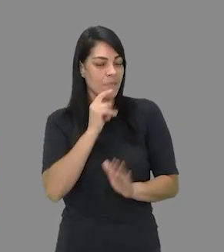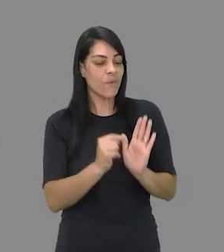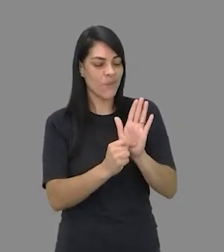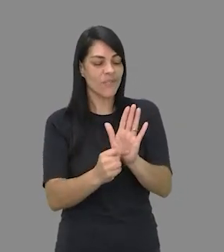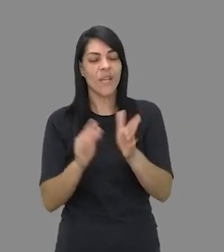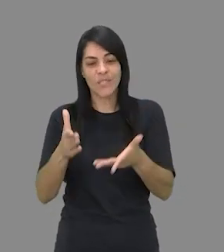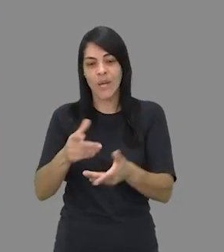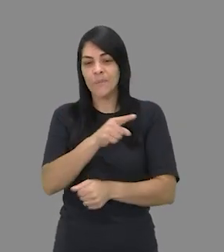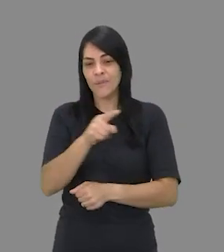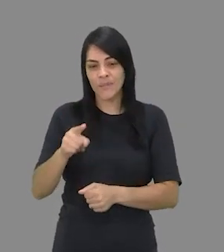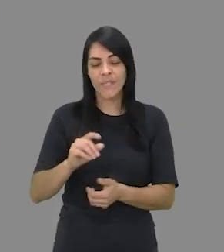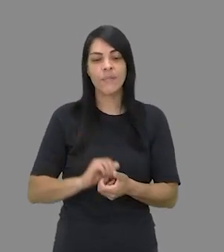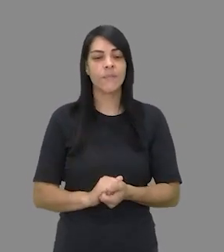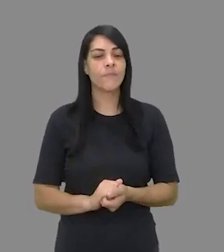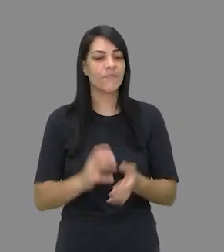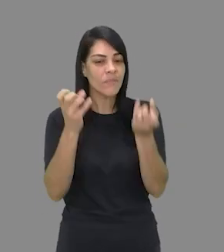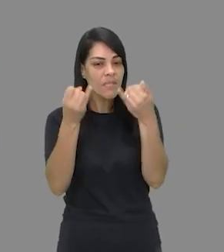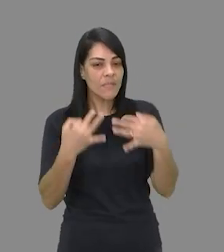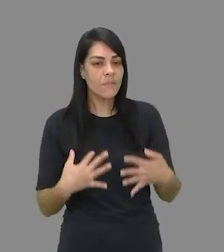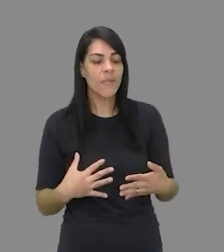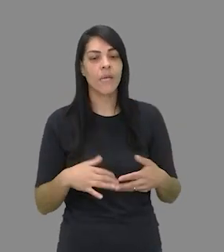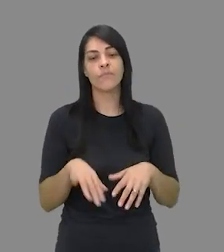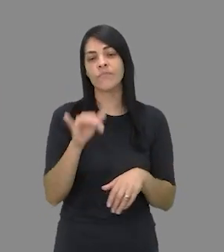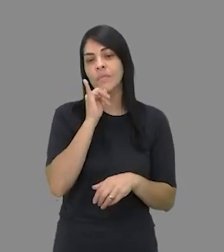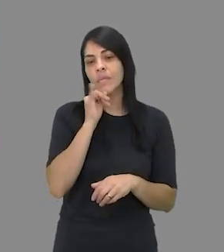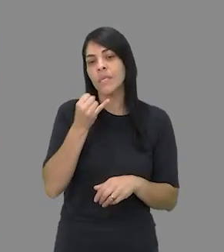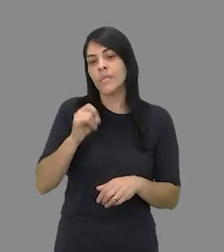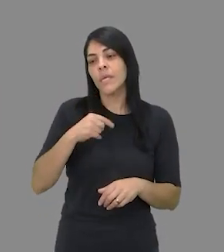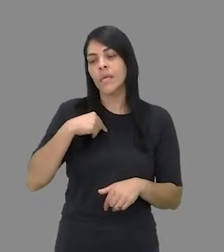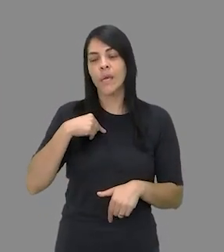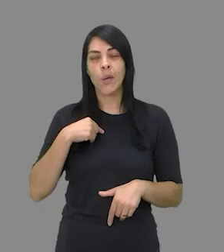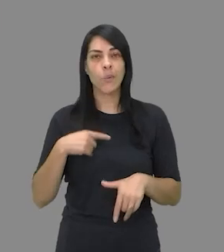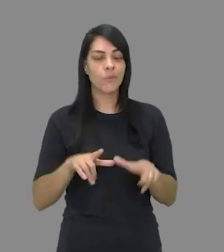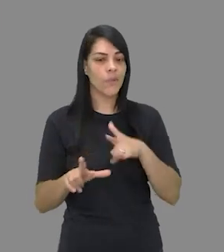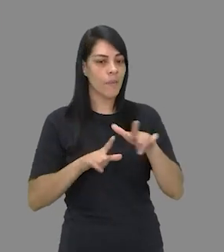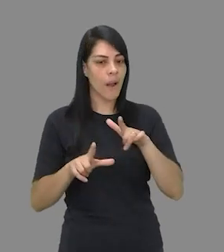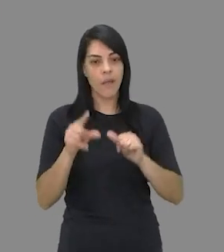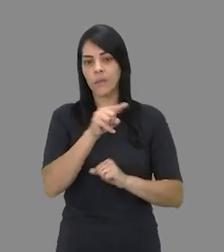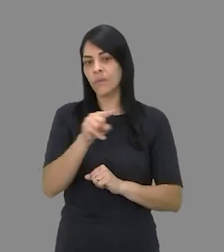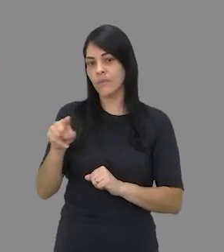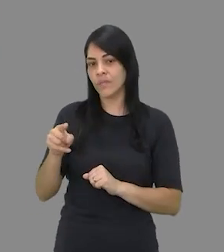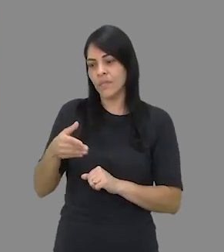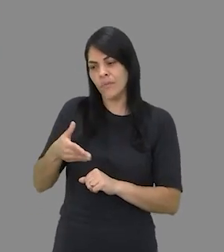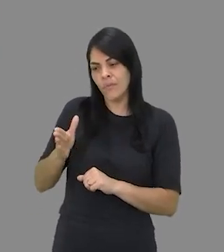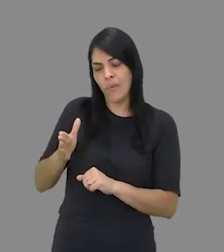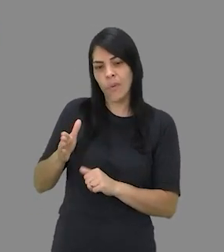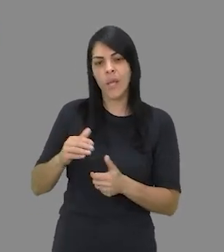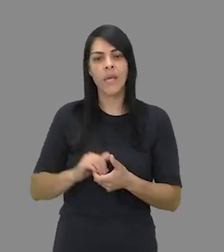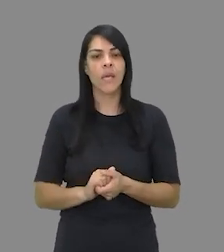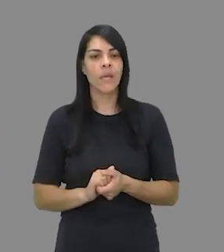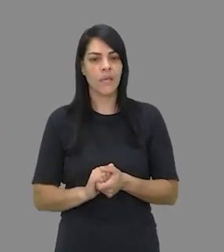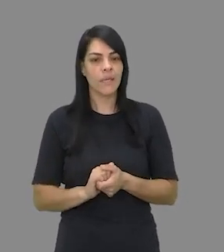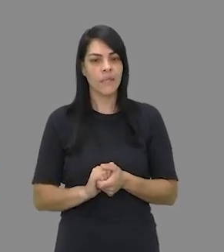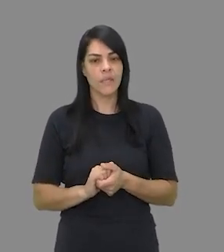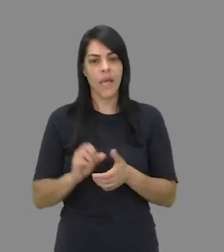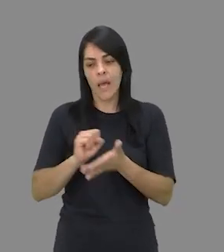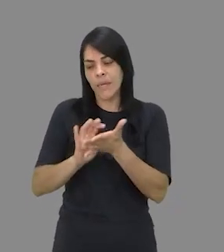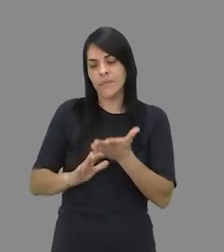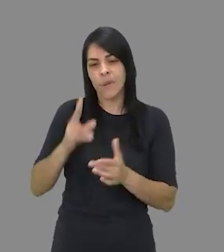né? Que vamos supor, se eu estiver trabalhando e vocês forem abrir essa